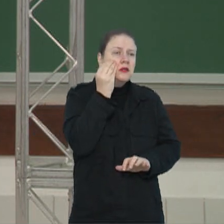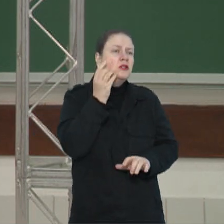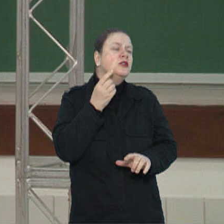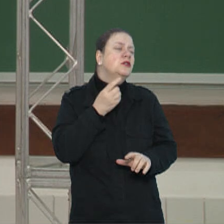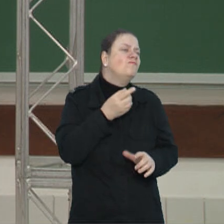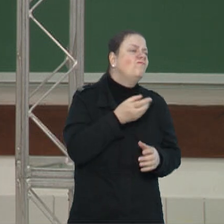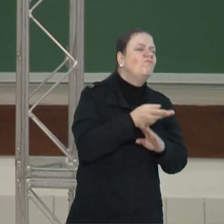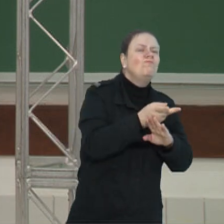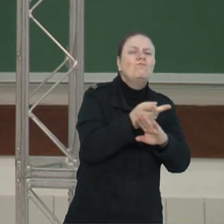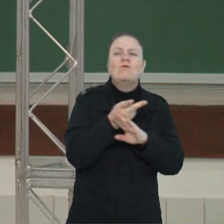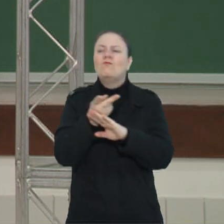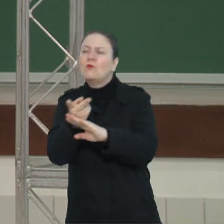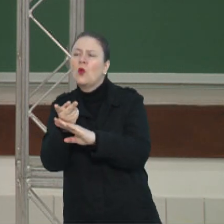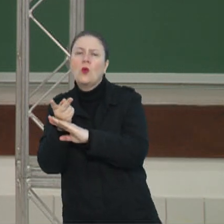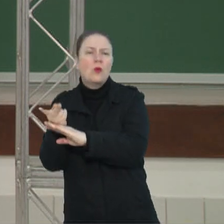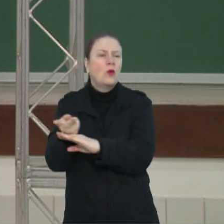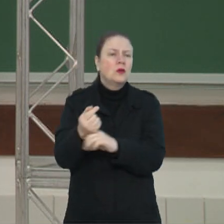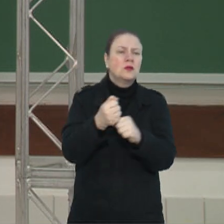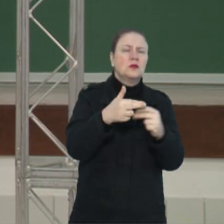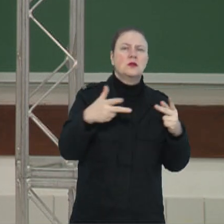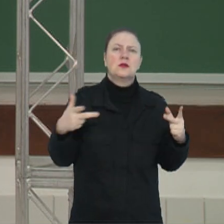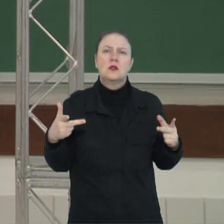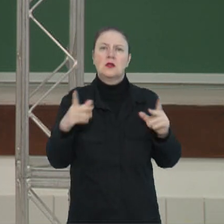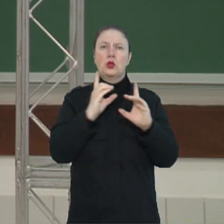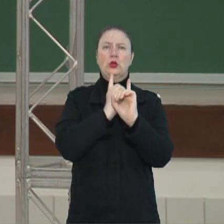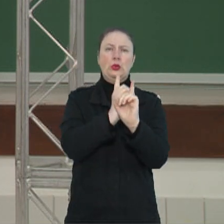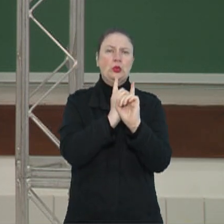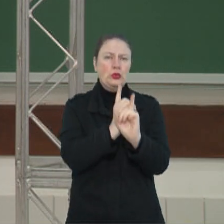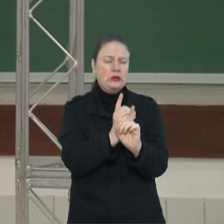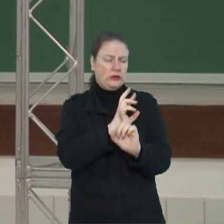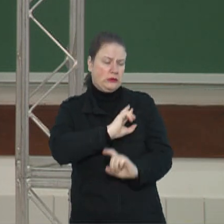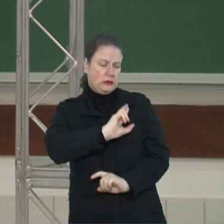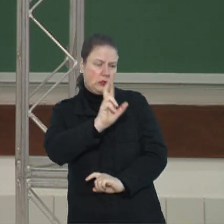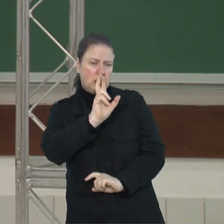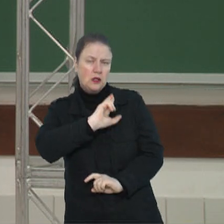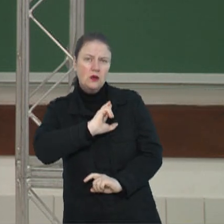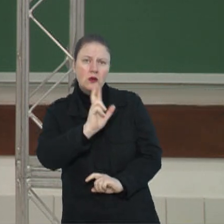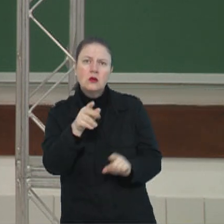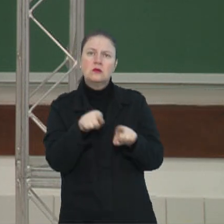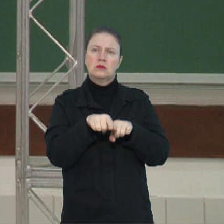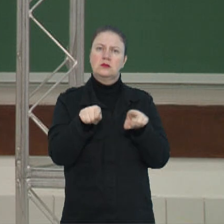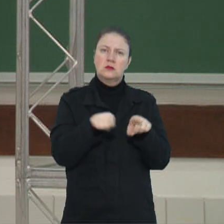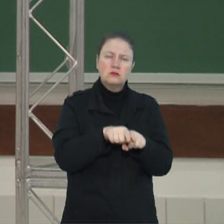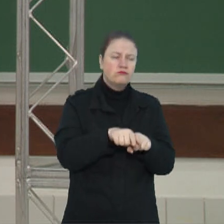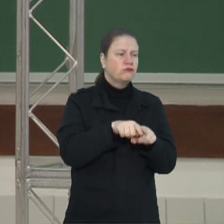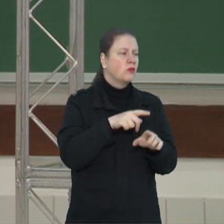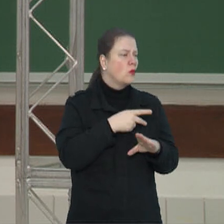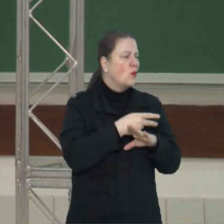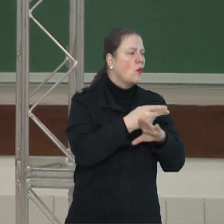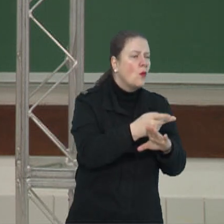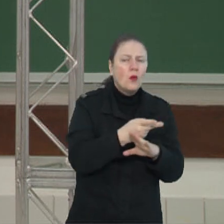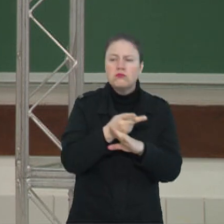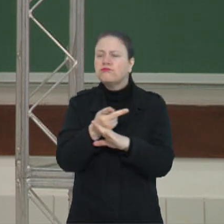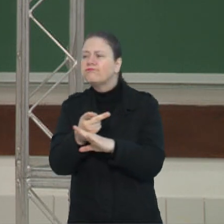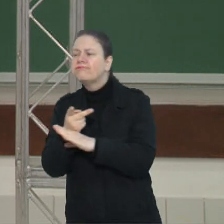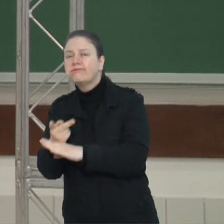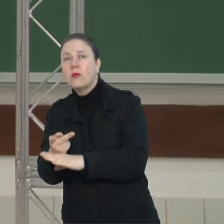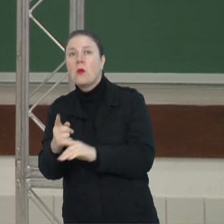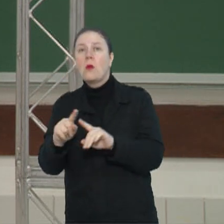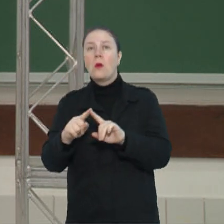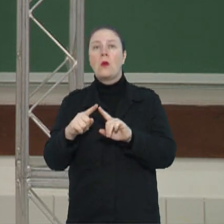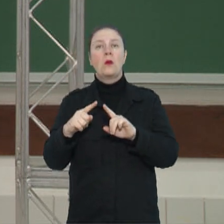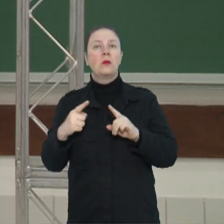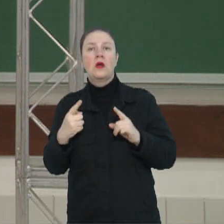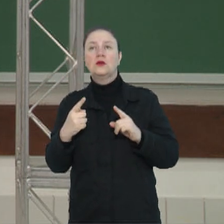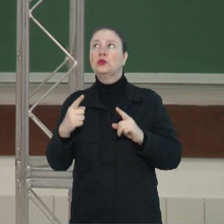algumas filosofias, com algumas doutrinas religiosas também. Agostinho, né, experimentou ali algumas várias religiões que tinha nessa época, mas só quando